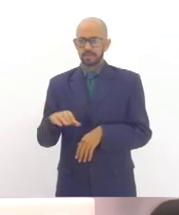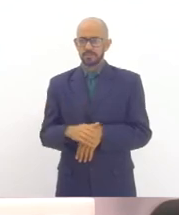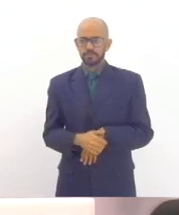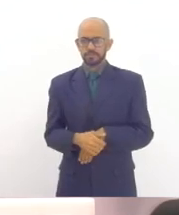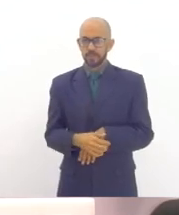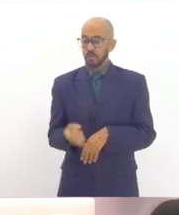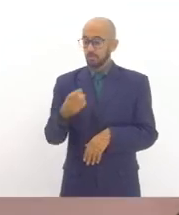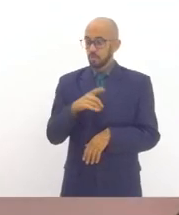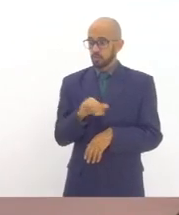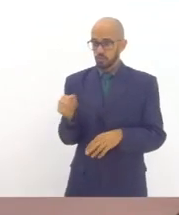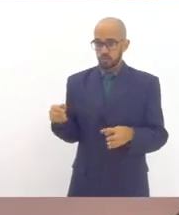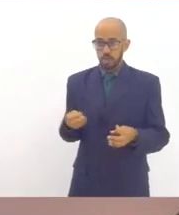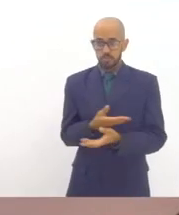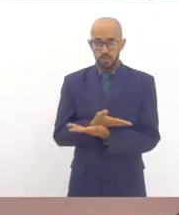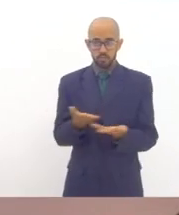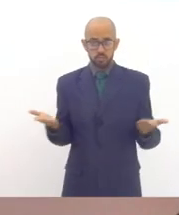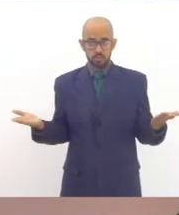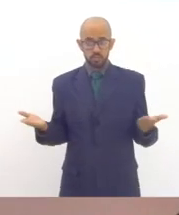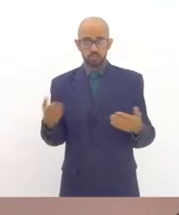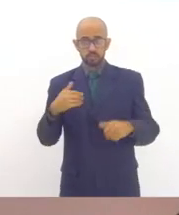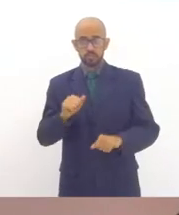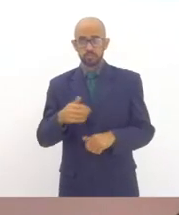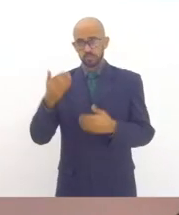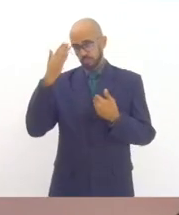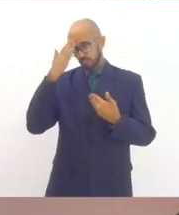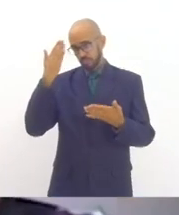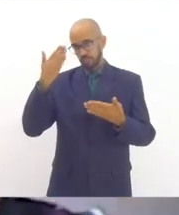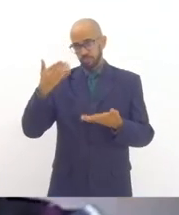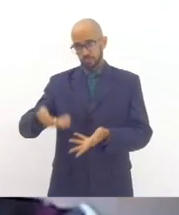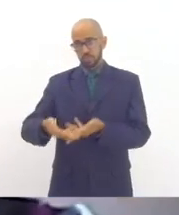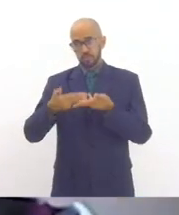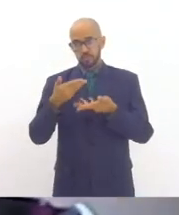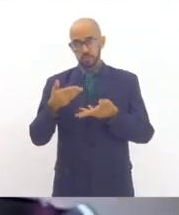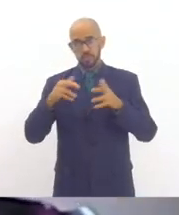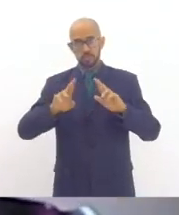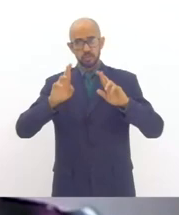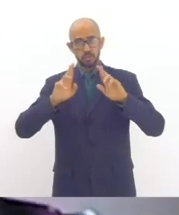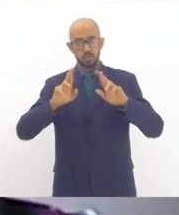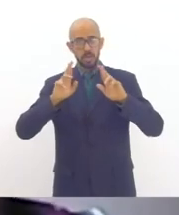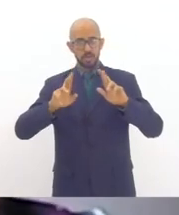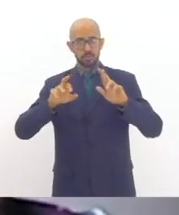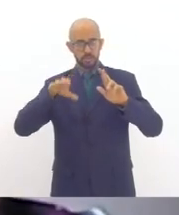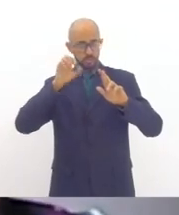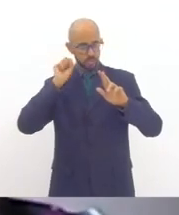dia a todas e a todos. Agradeço o convite e espero que vocês estejam me ouvindo.